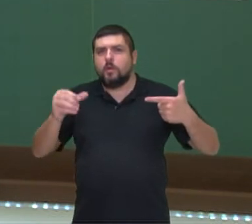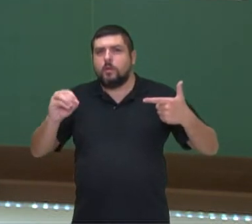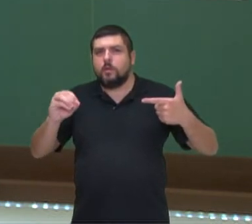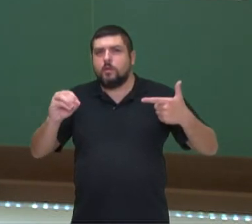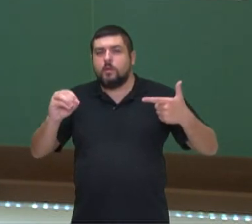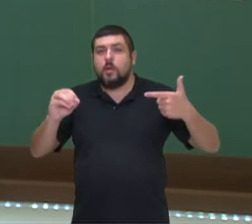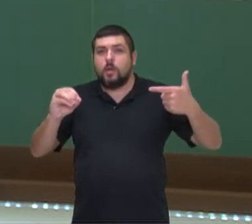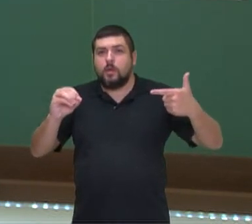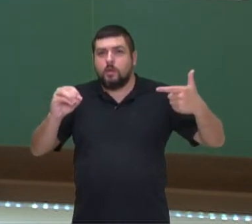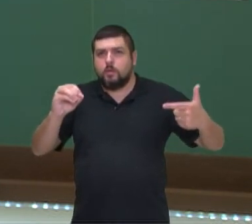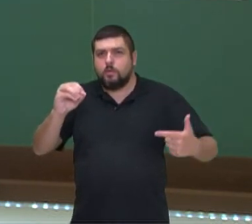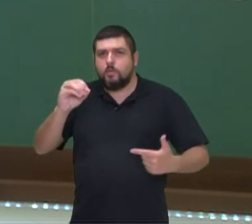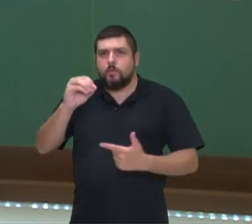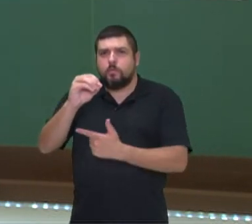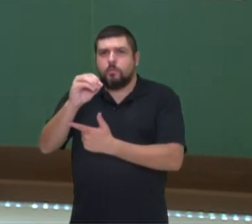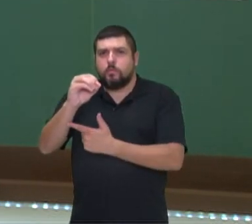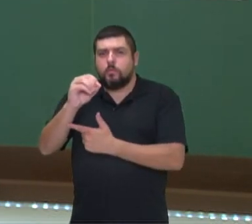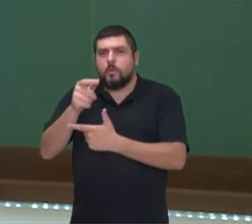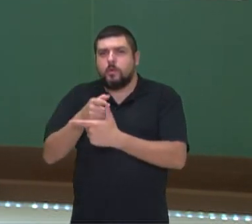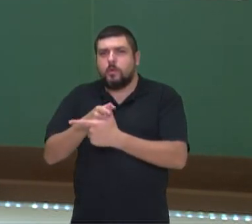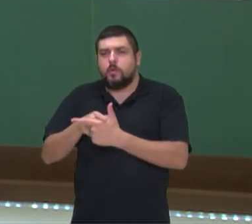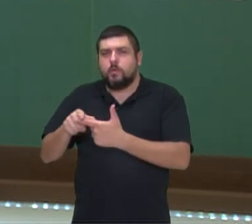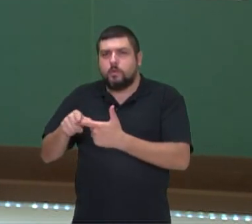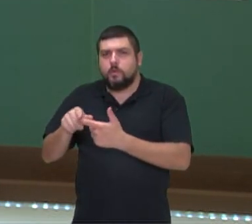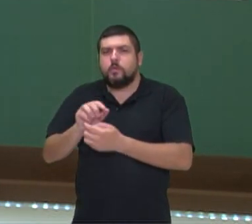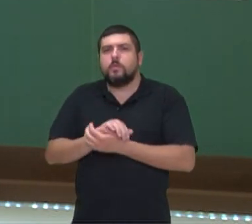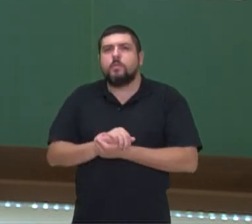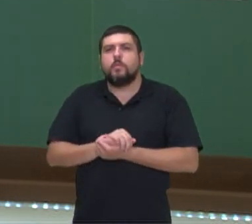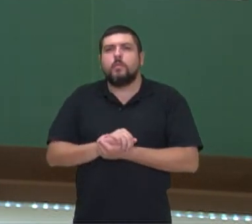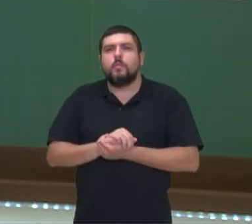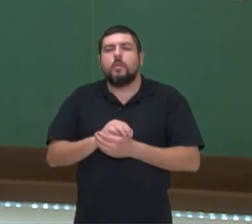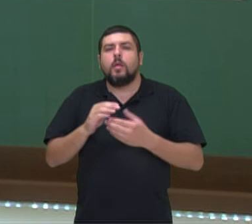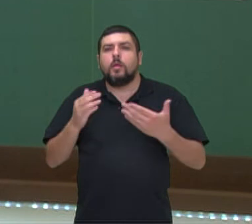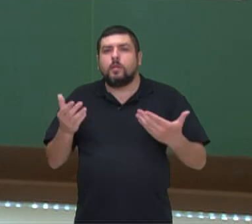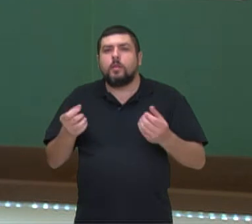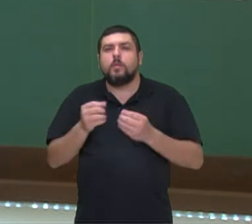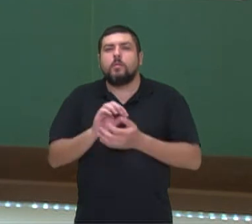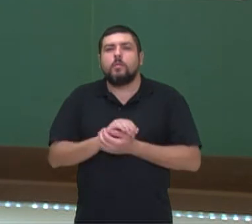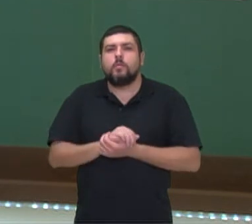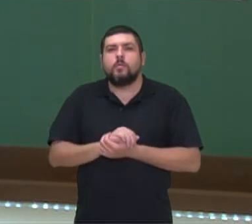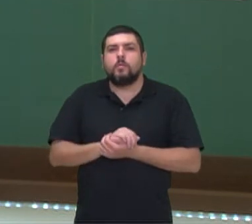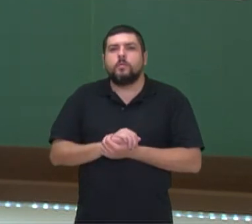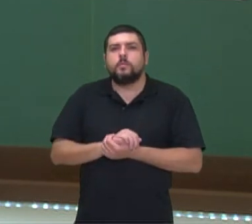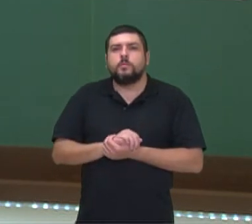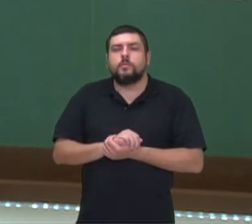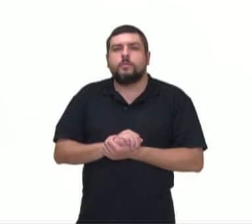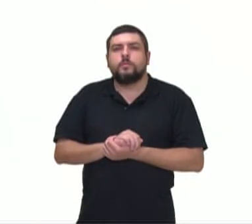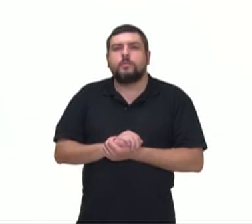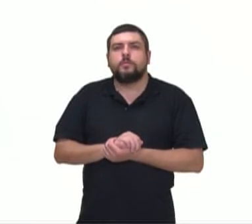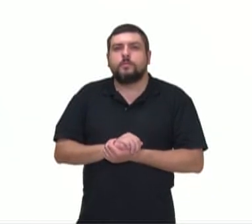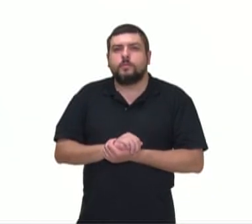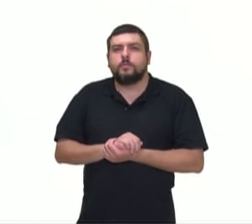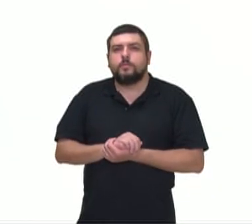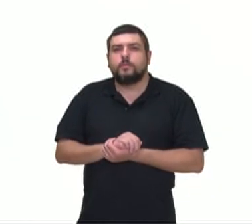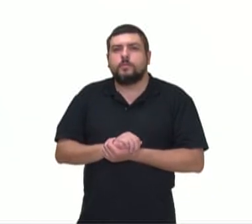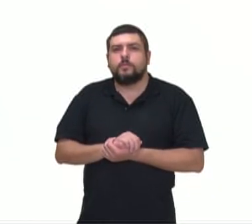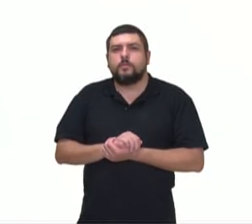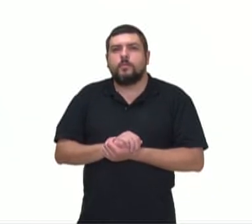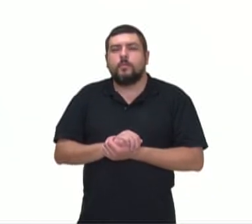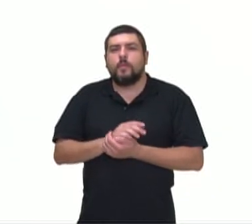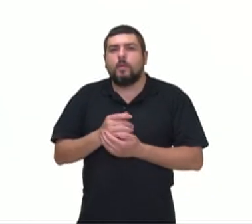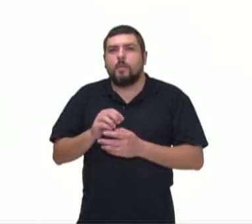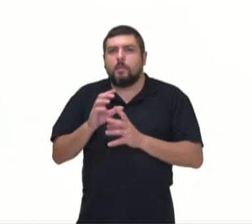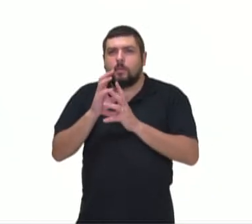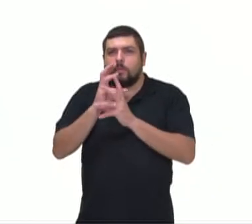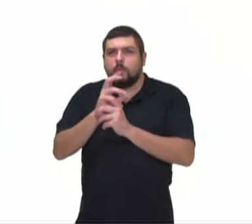então nós vamos ter que o C vai ser igual a 5. Você pode vir aqui no eixo horizontal, que é o eixo X, e lá marcar o 5. Então,